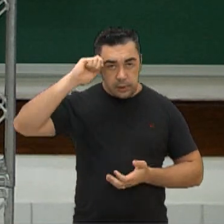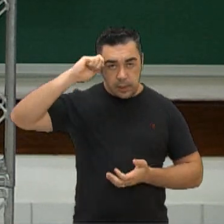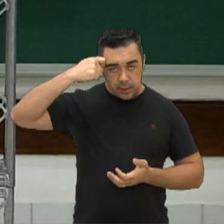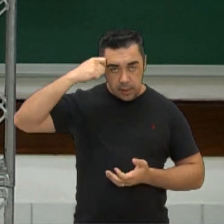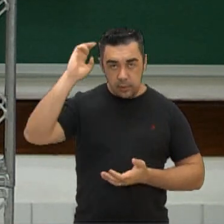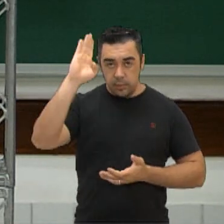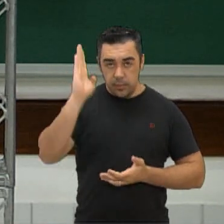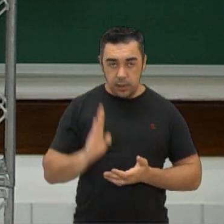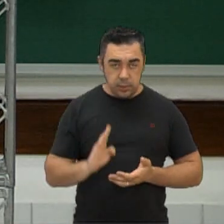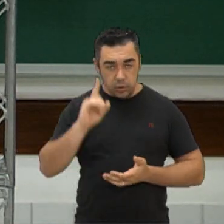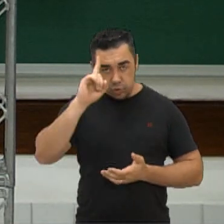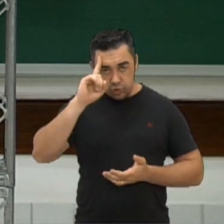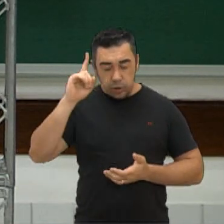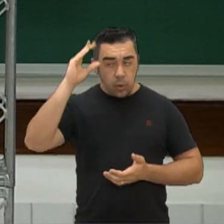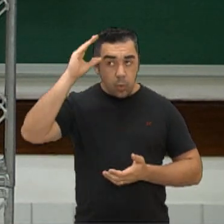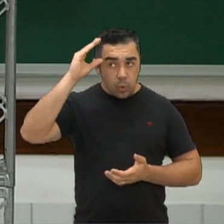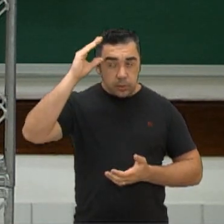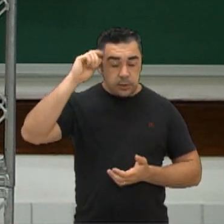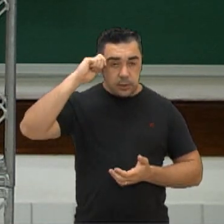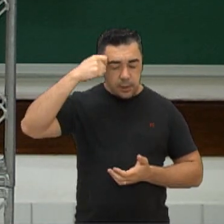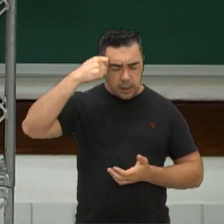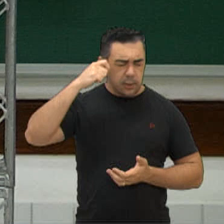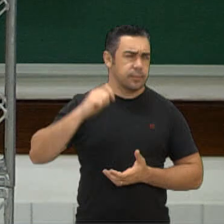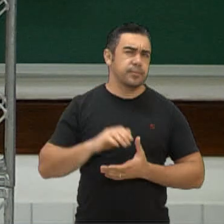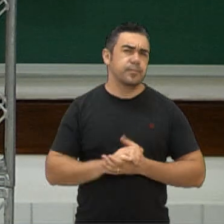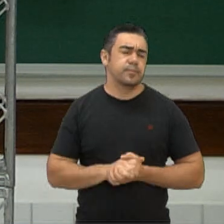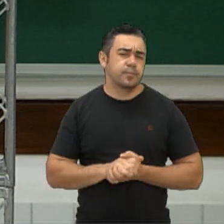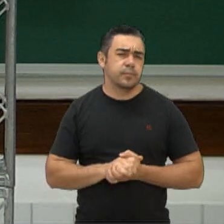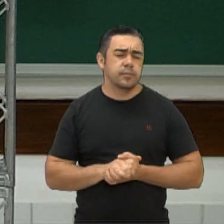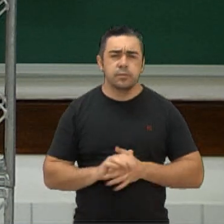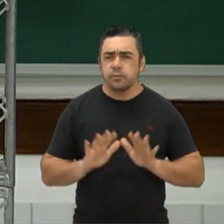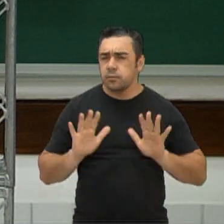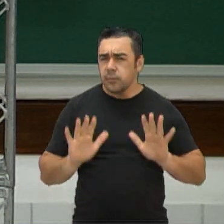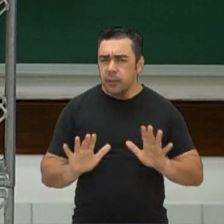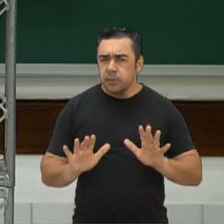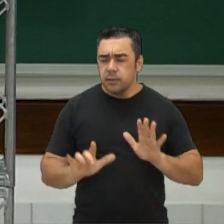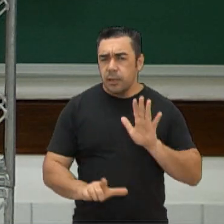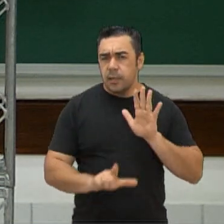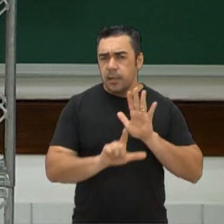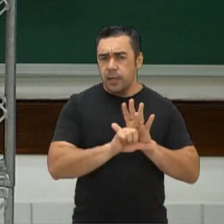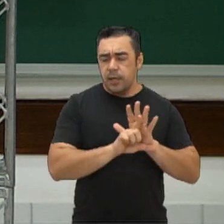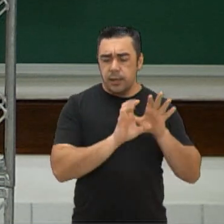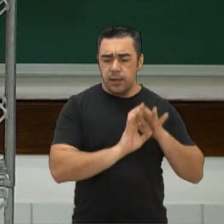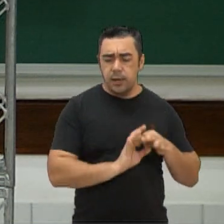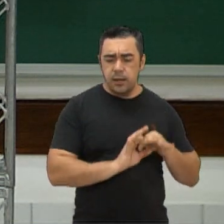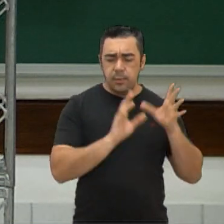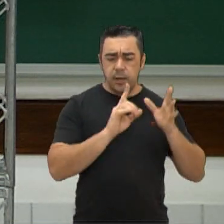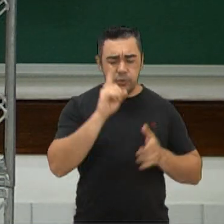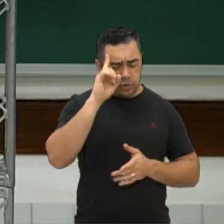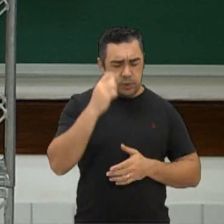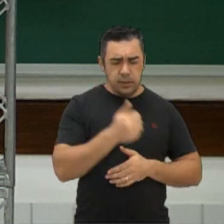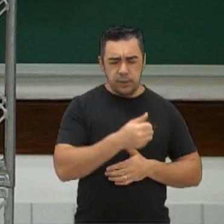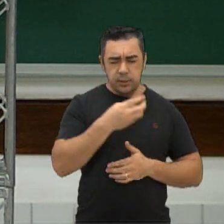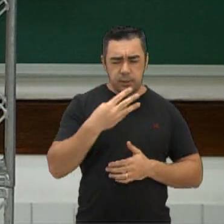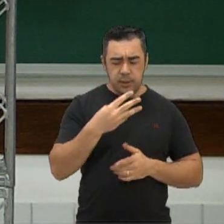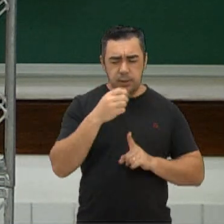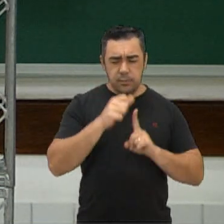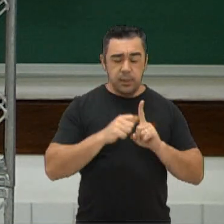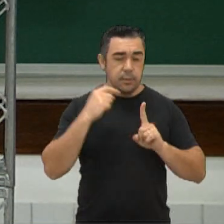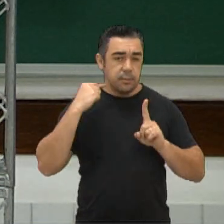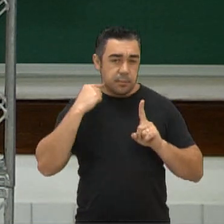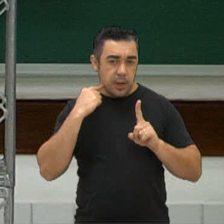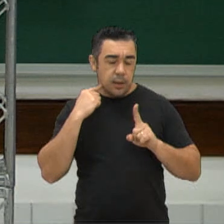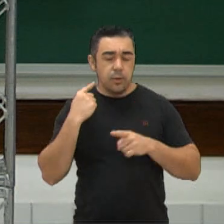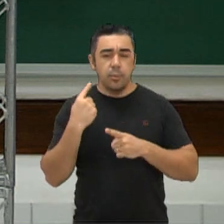o Dia Nacional da Consciência Negra. Professor, mas a Lei Áurea não foi no dia 13 de maio? Por que que nós comemoramos